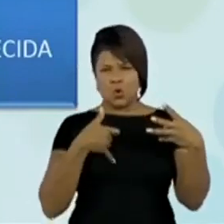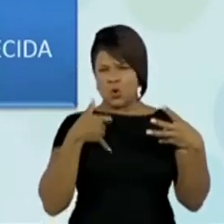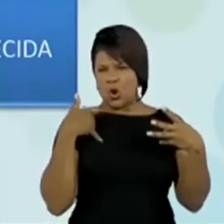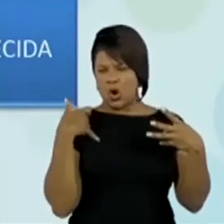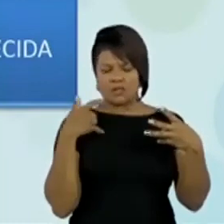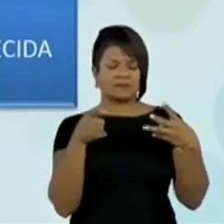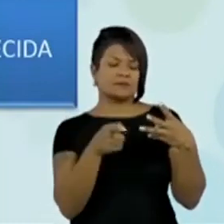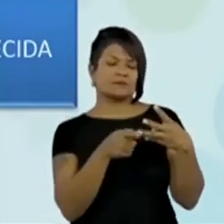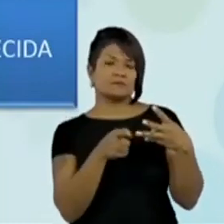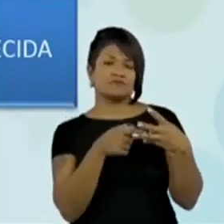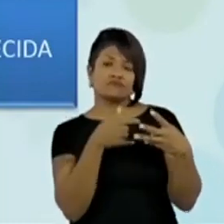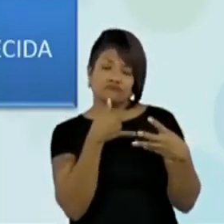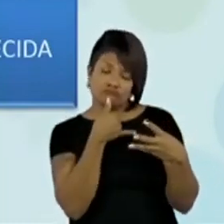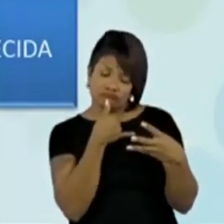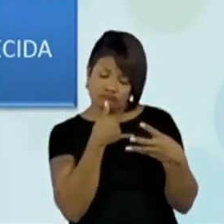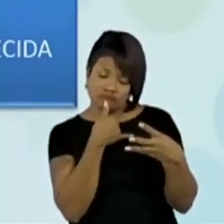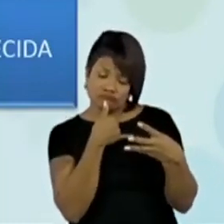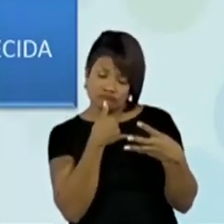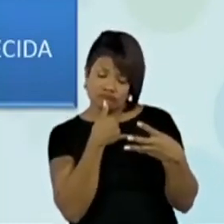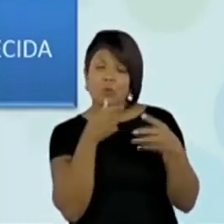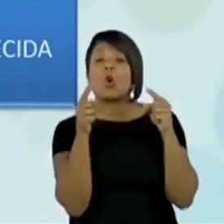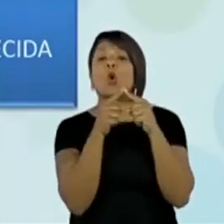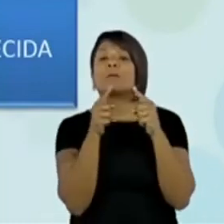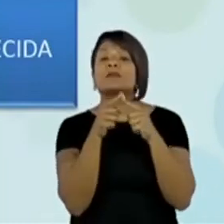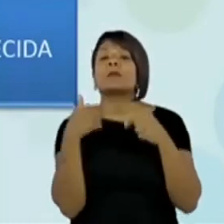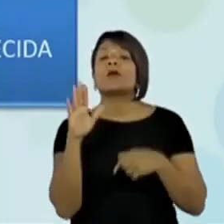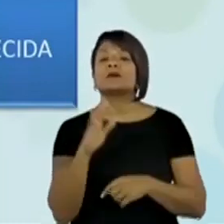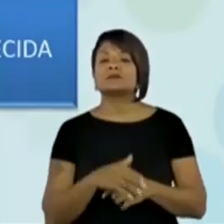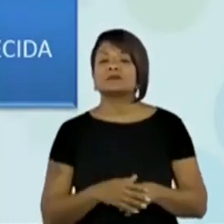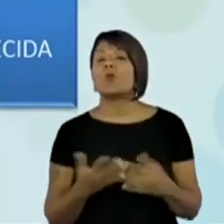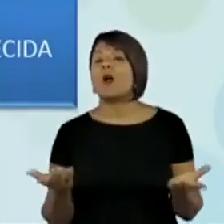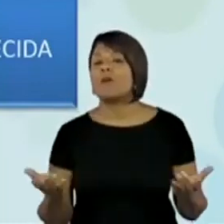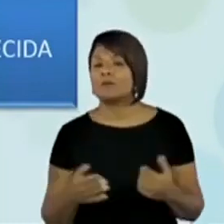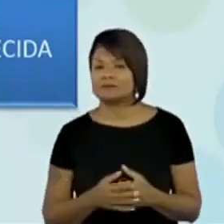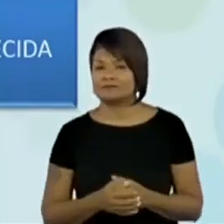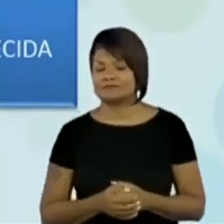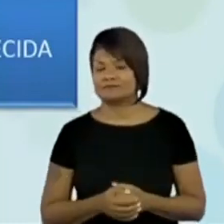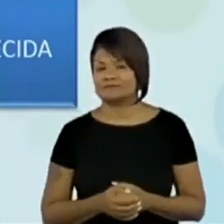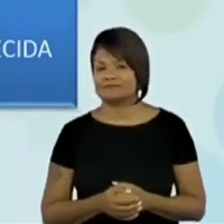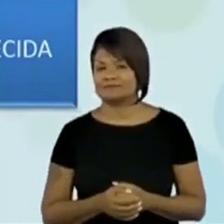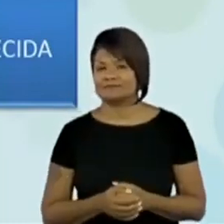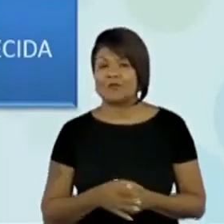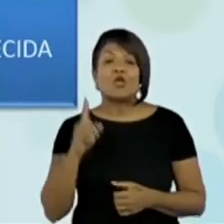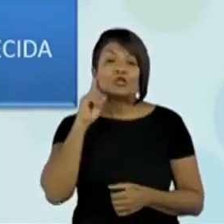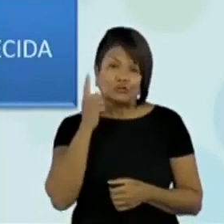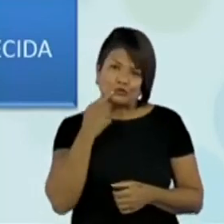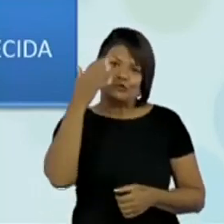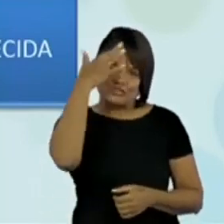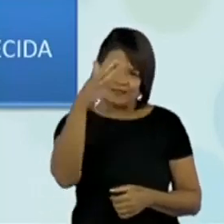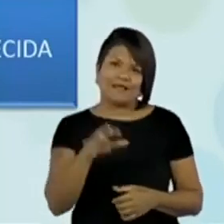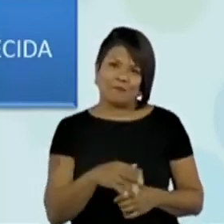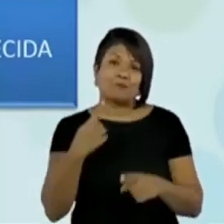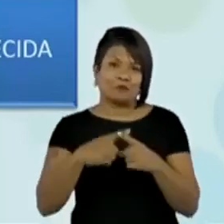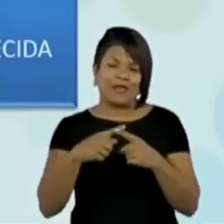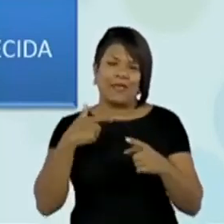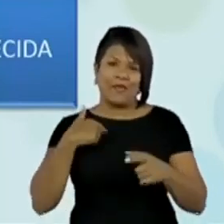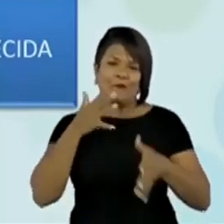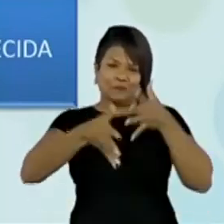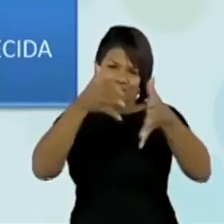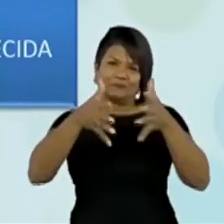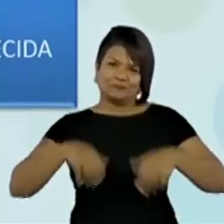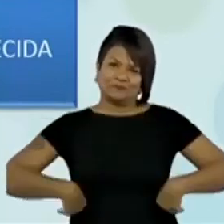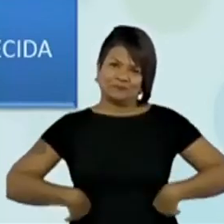Ou é estar toda entristecida? Qual é? Vamos lá. O que você acha, Pro? Eu